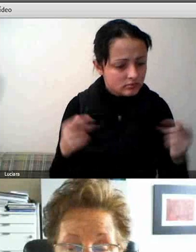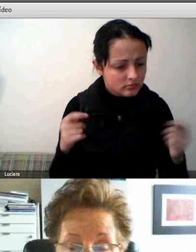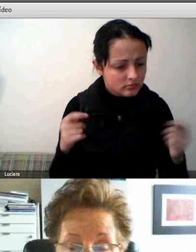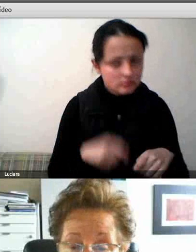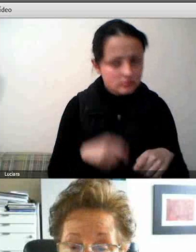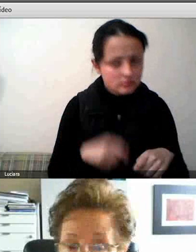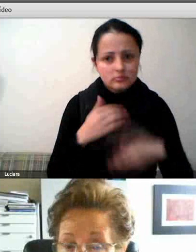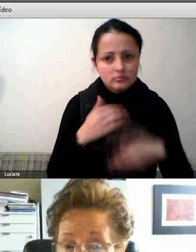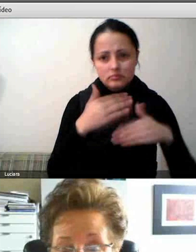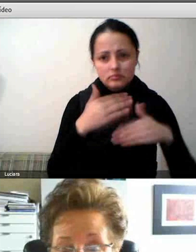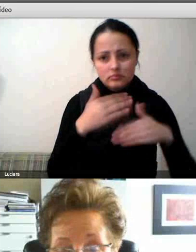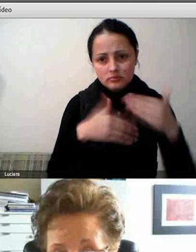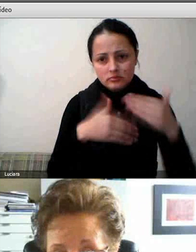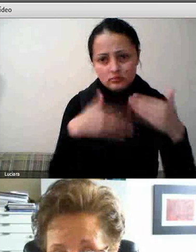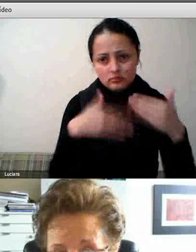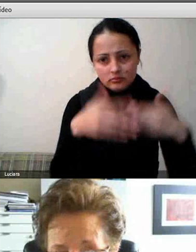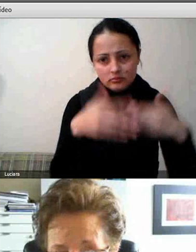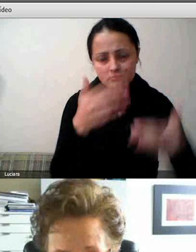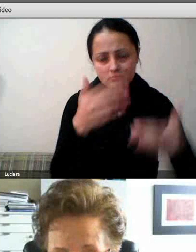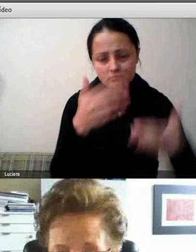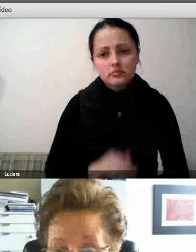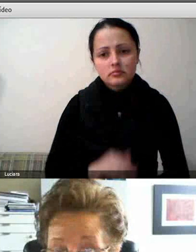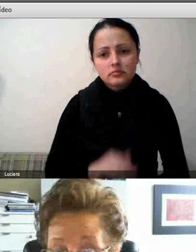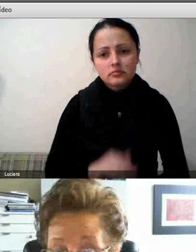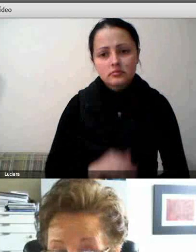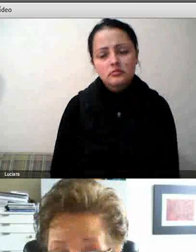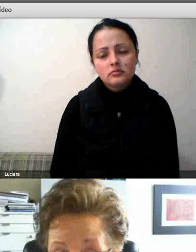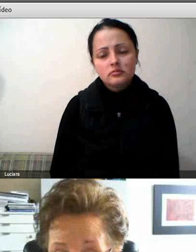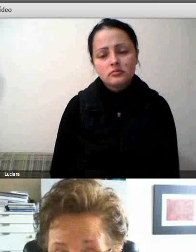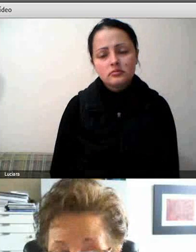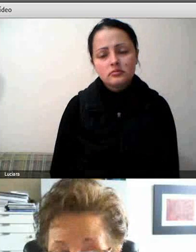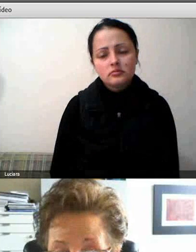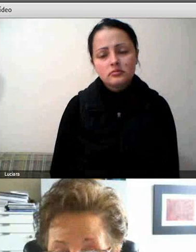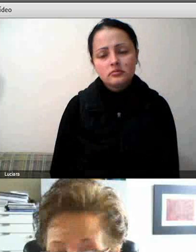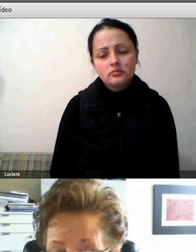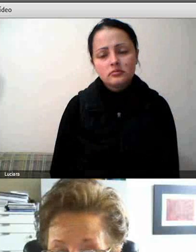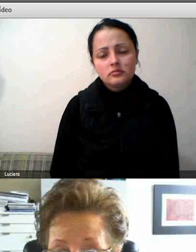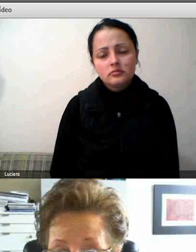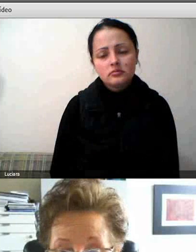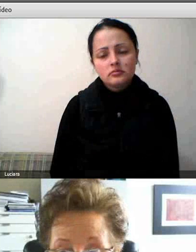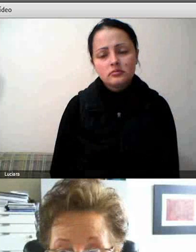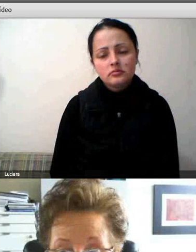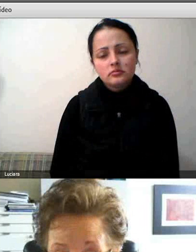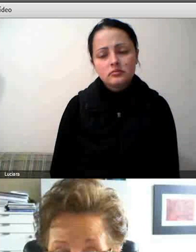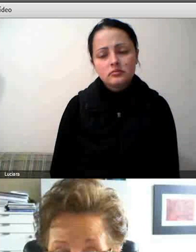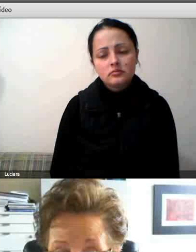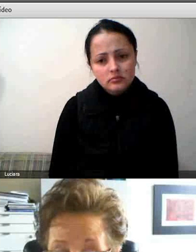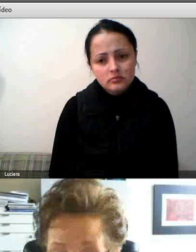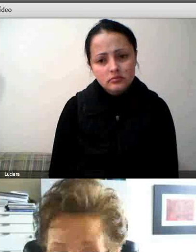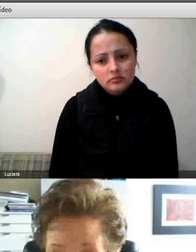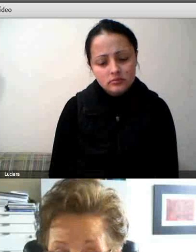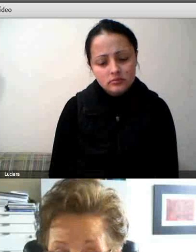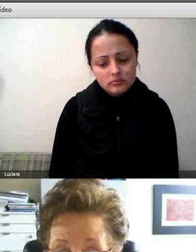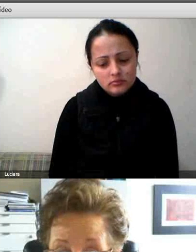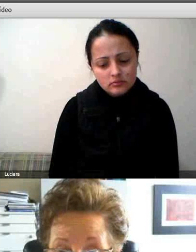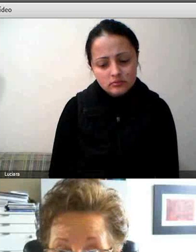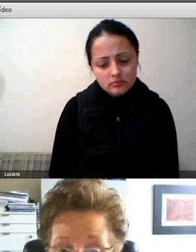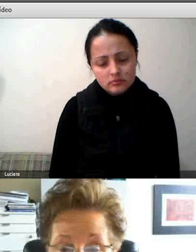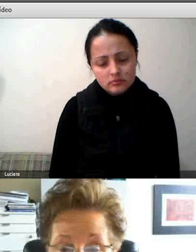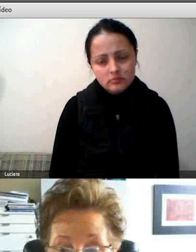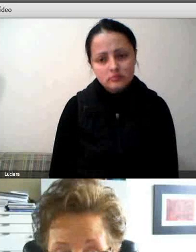o conteúdo é interdisciplinar, porque trabalhando não com tópicos, não com decoração de informações, memorização de